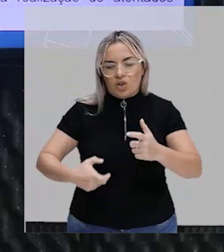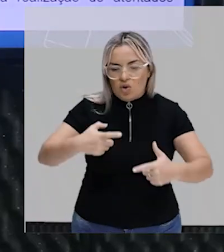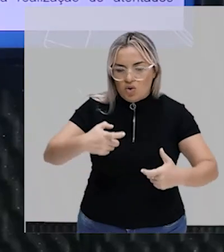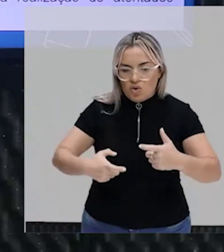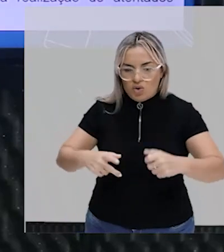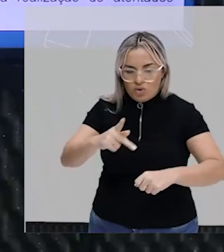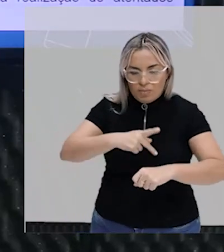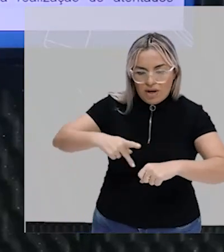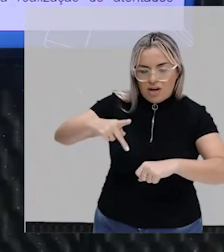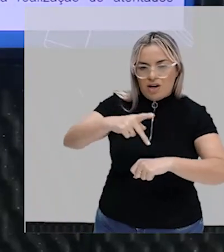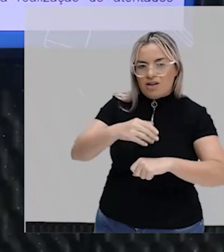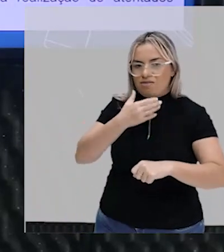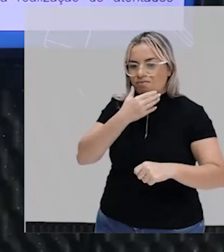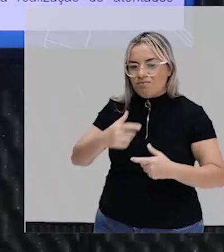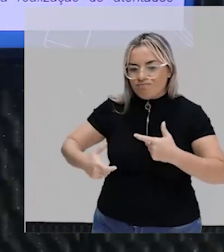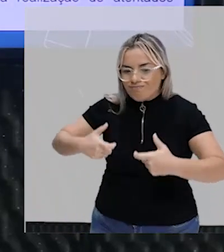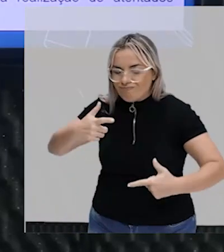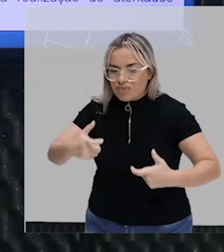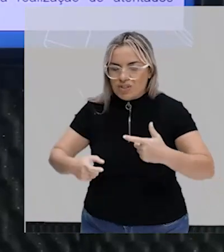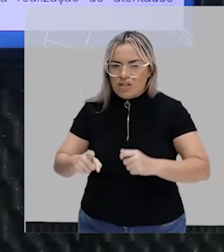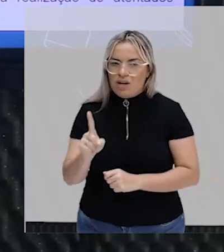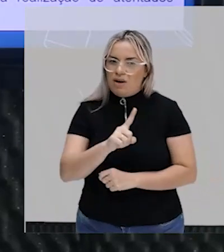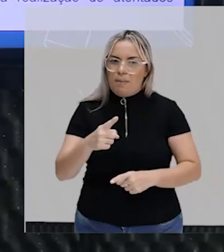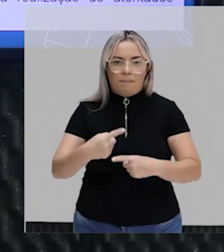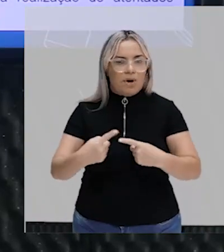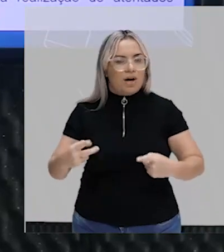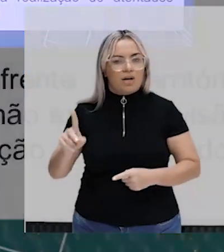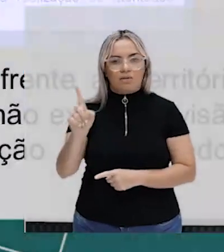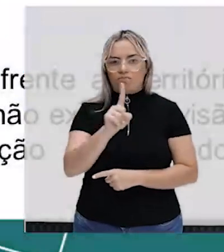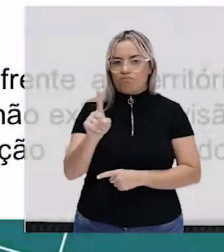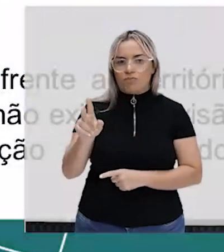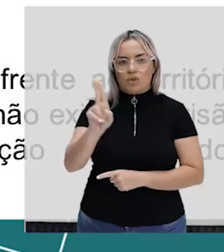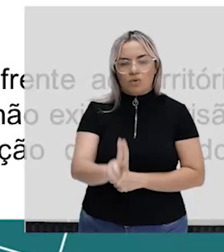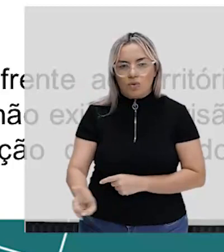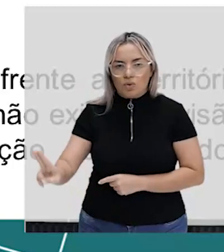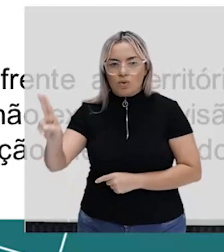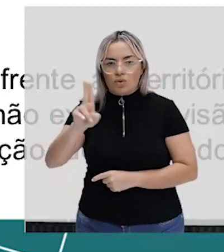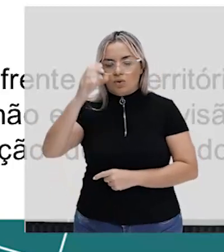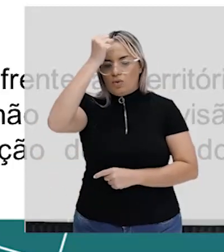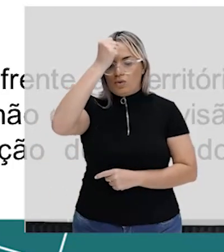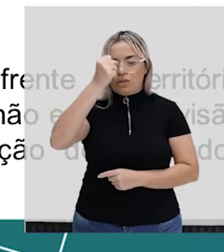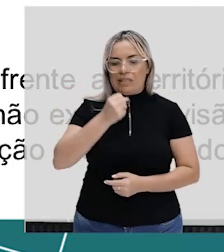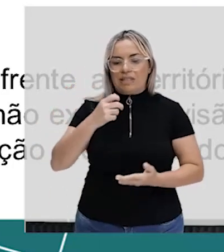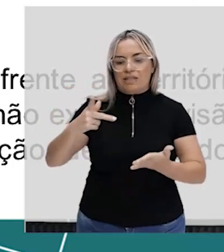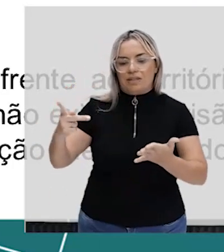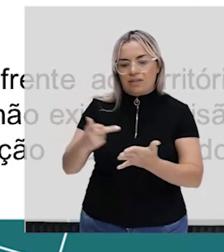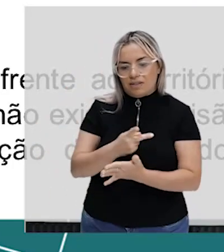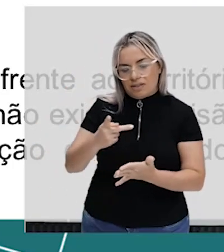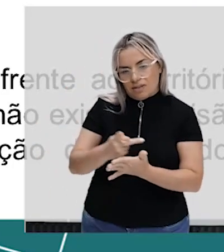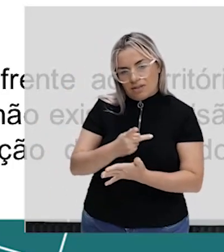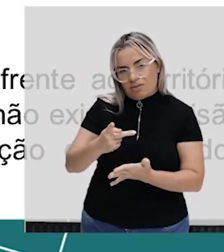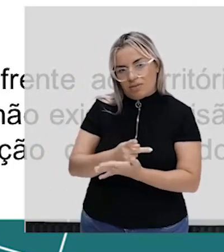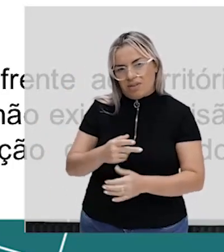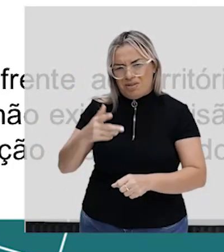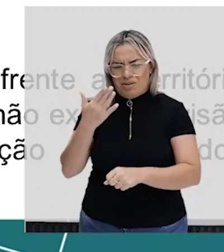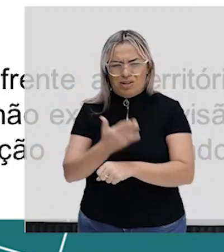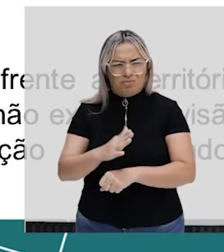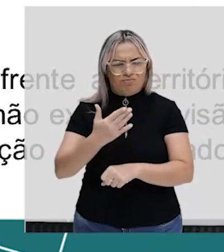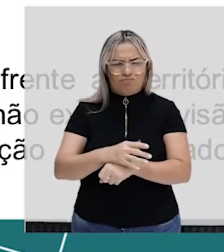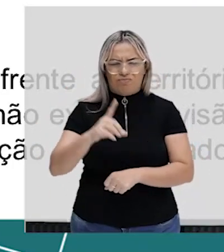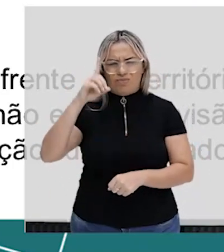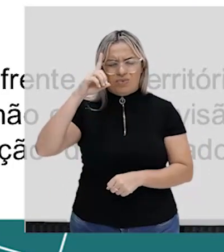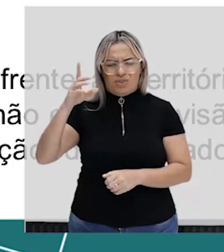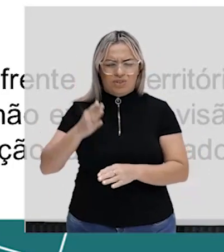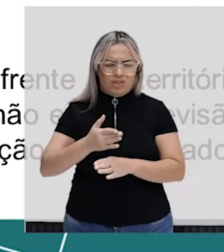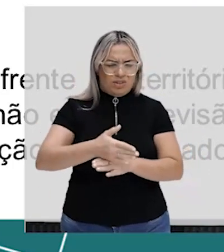do terrorismo, tá certo? Então, isso aqui está errado porque não tem esse ataque terrorista do IRA praticamente todos os dias em